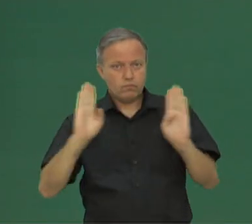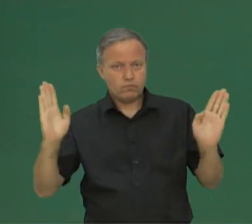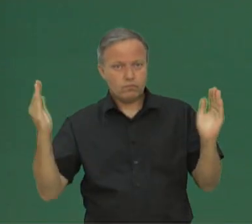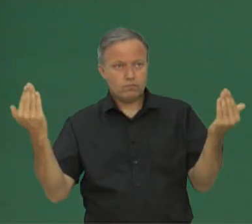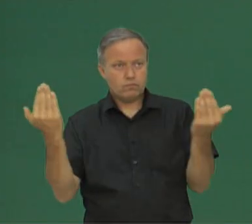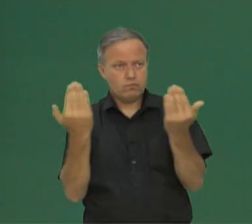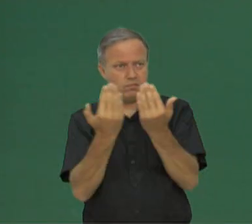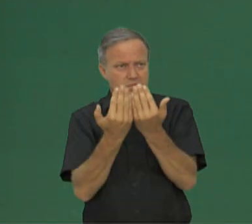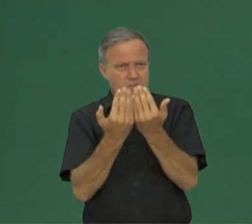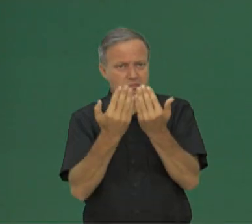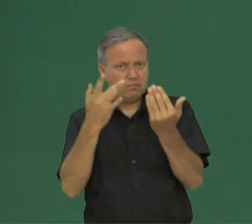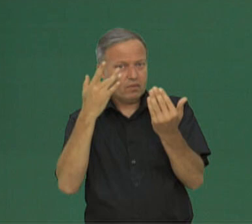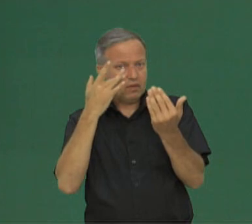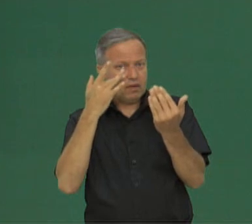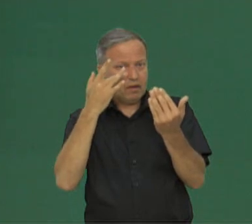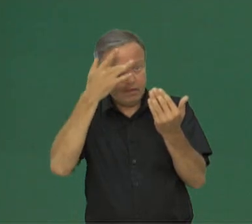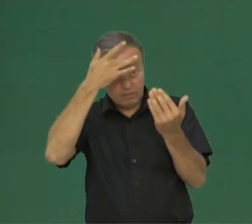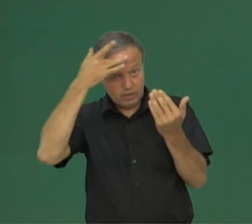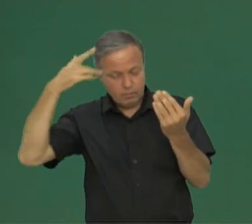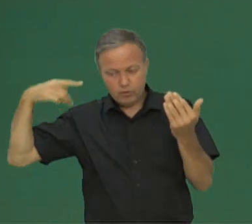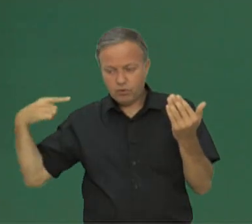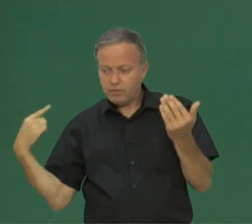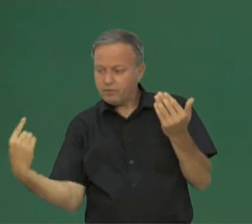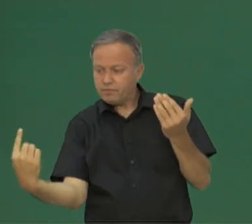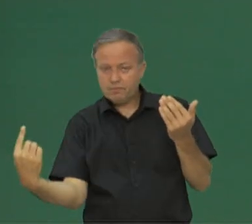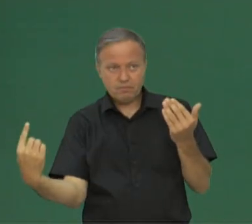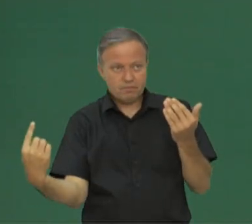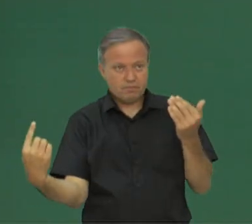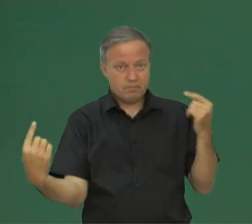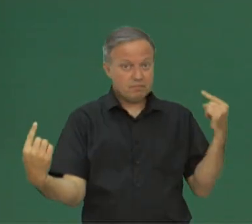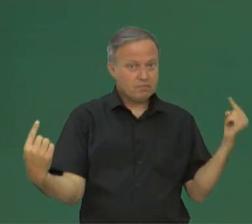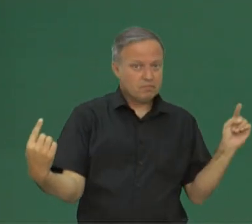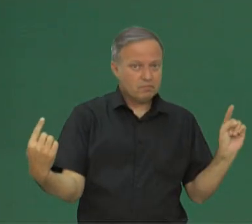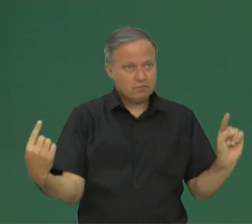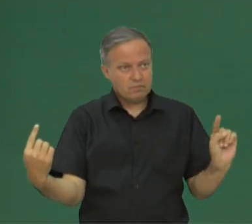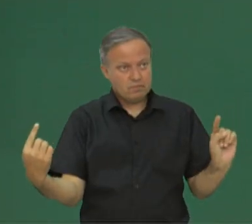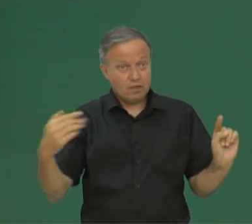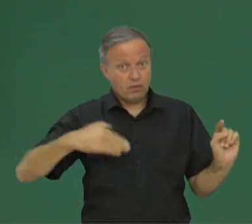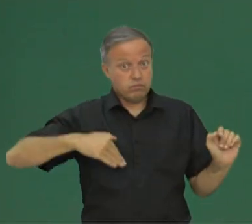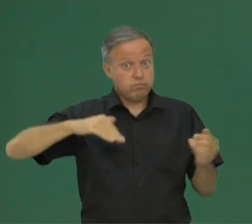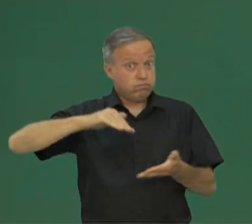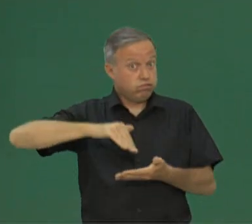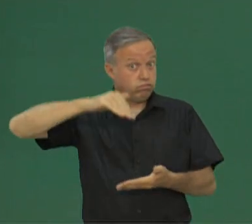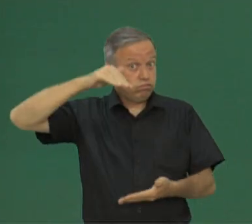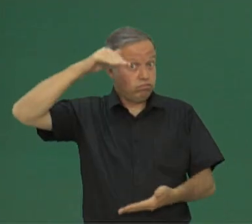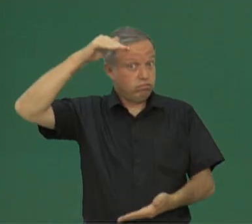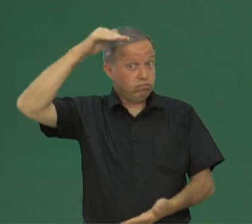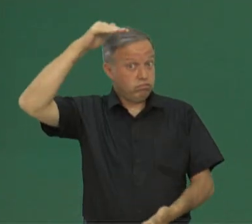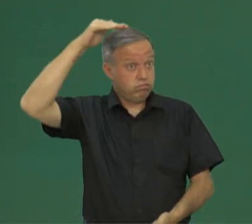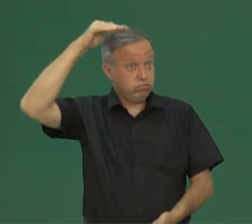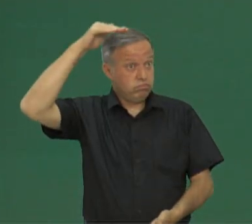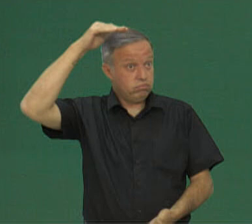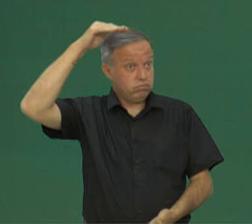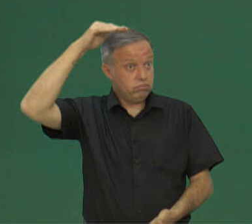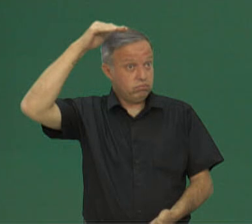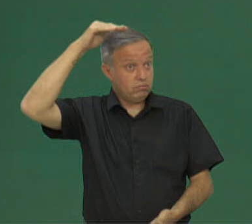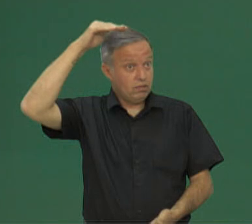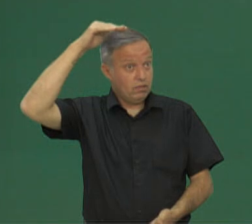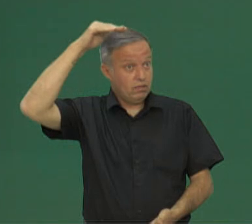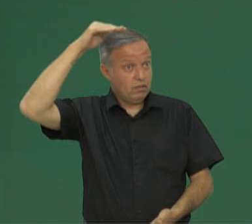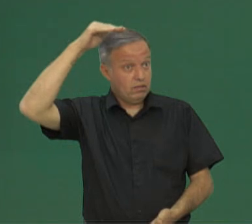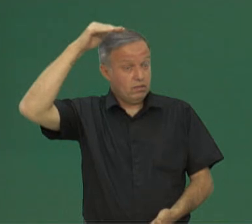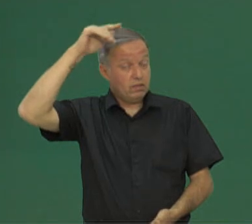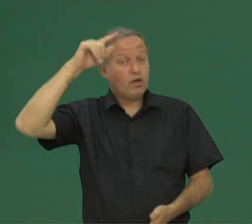vocês estão vendo as pessoas aqui, ó, né, pequenininhas? É um espaço enorme. Isso quer dizer que eu posso participar